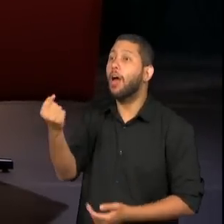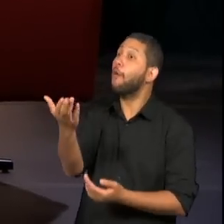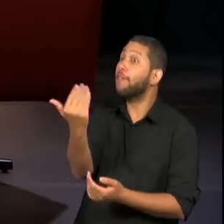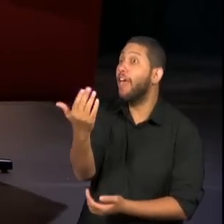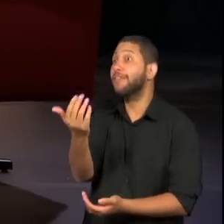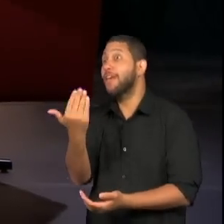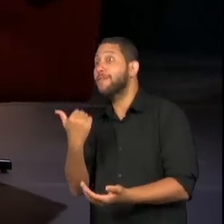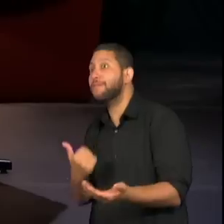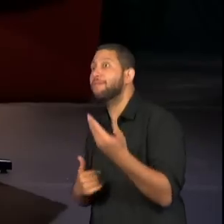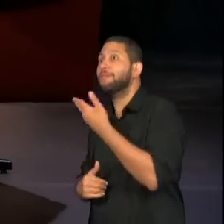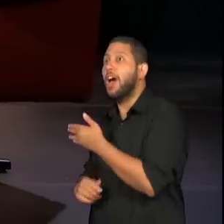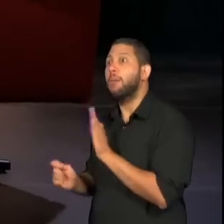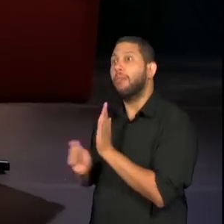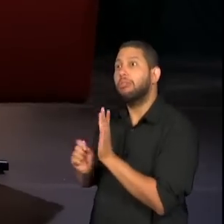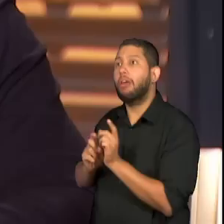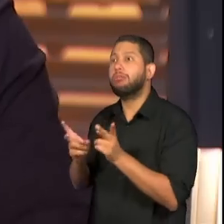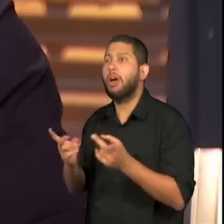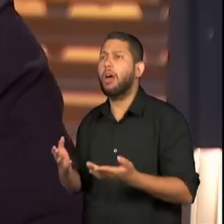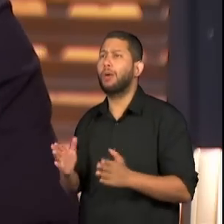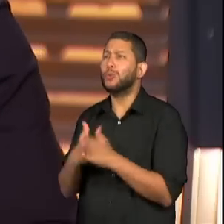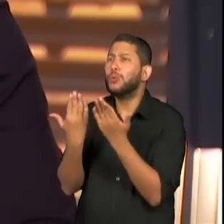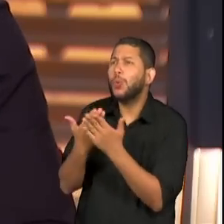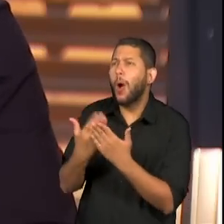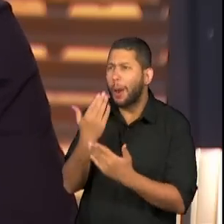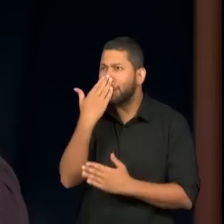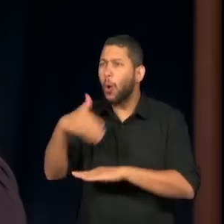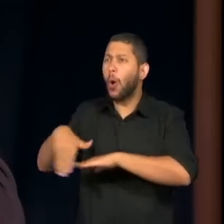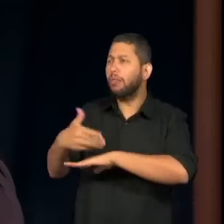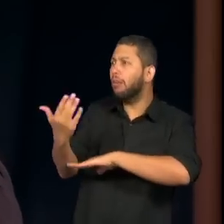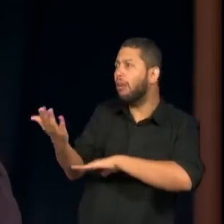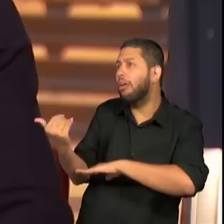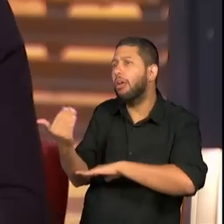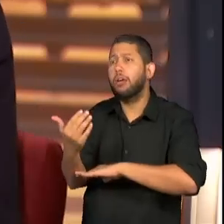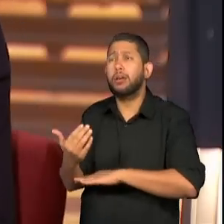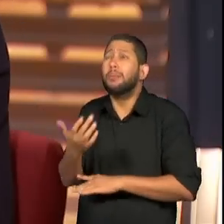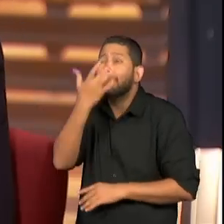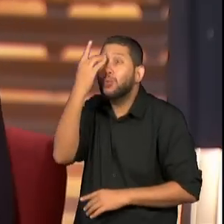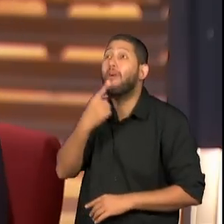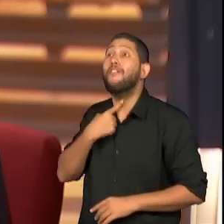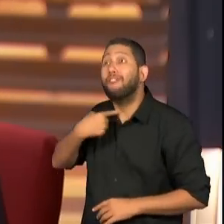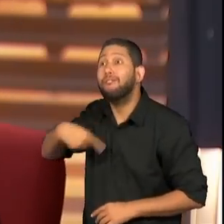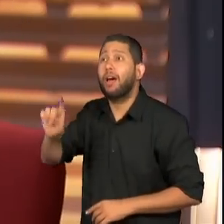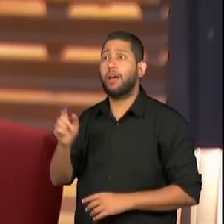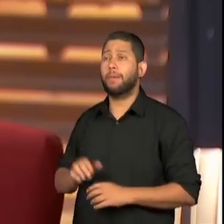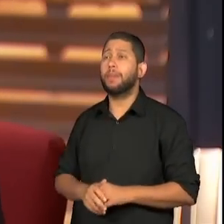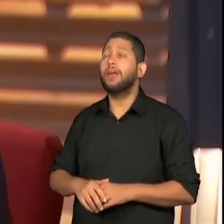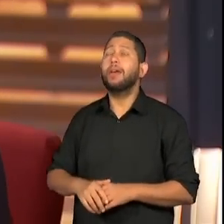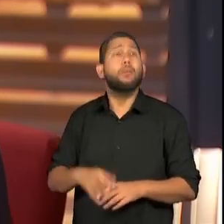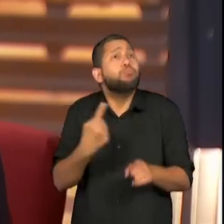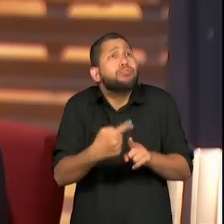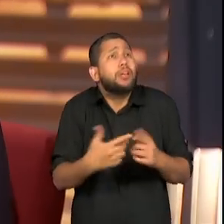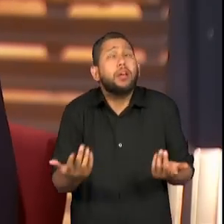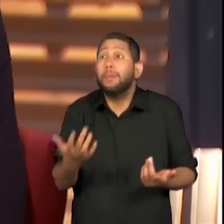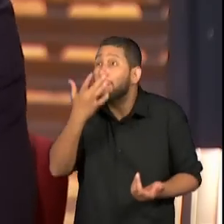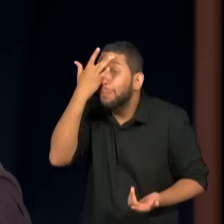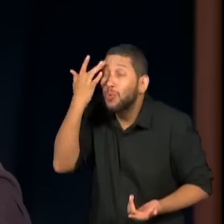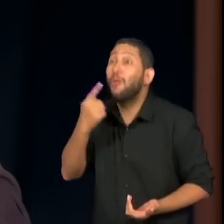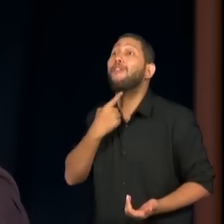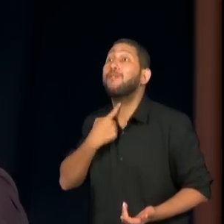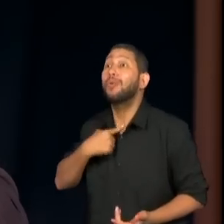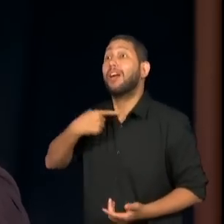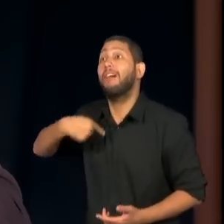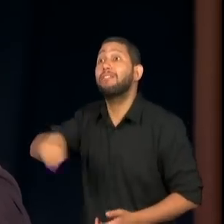chama, ninguém fica na porta da escola. Não existe isso. Por quê? Vai quem quer. Porque a demanda de gente querendo entrar para o tráfico é tão